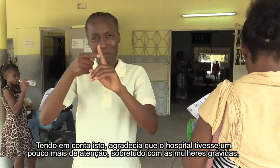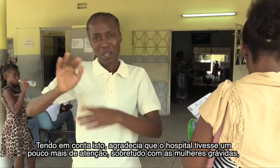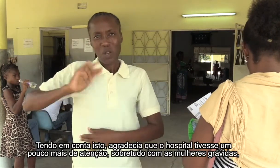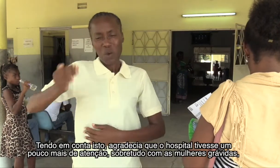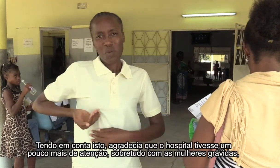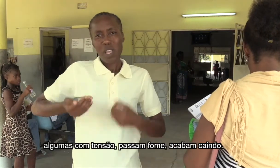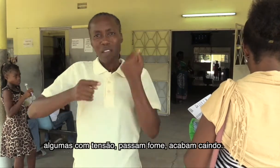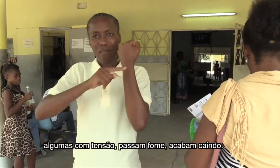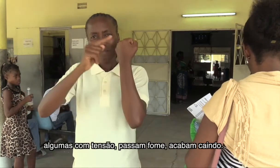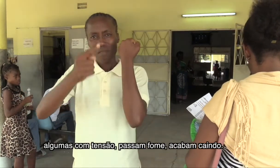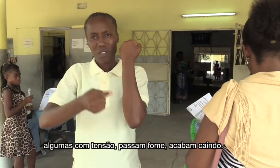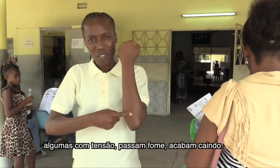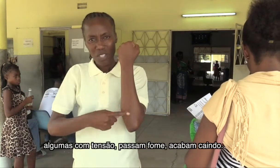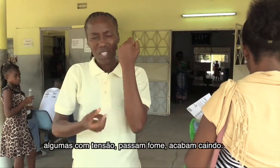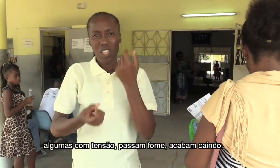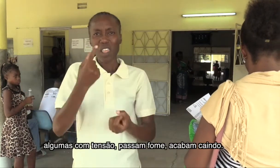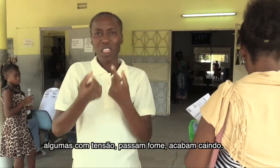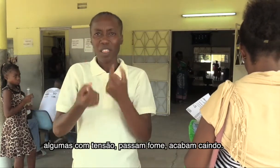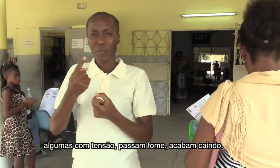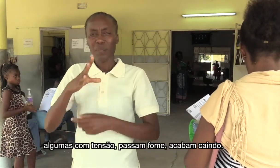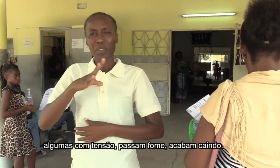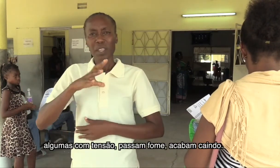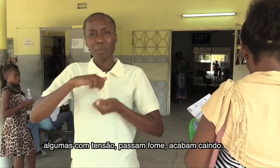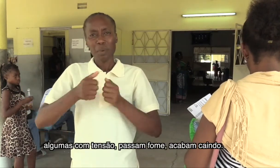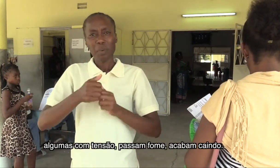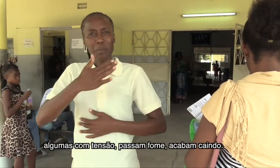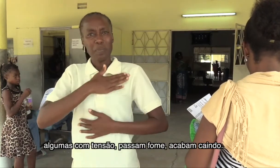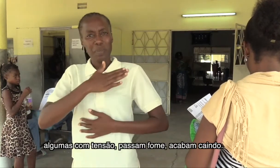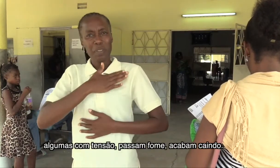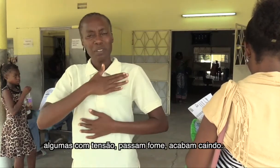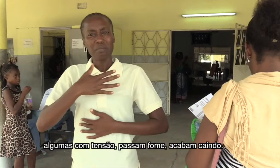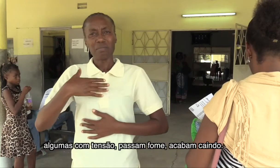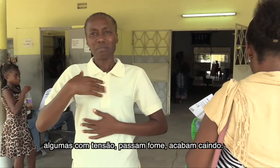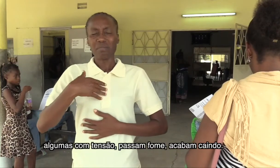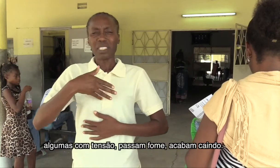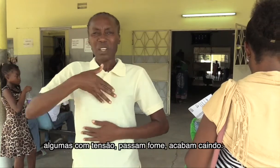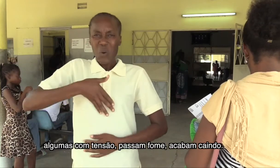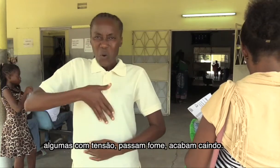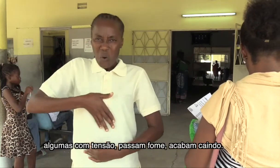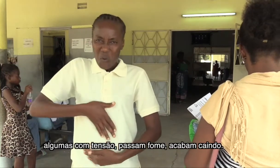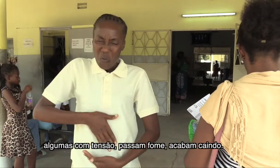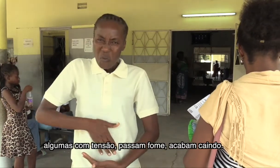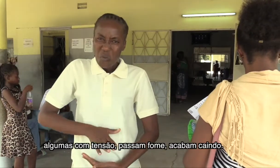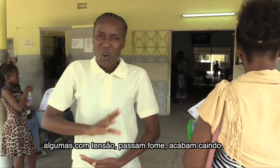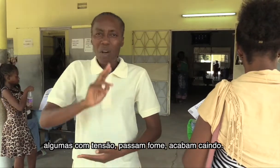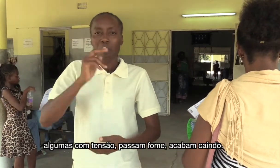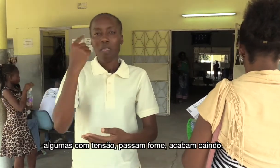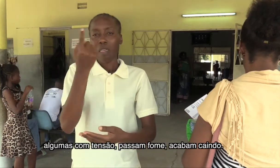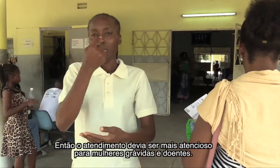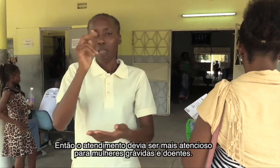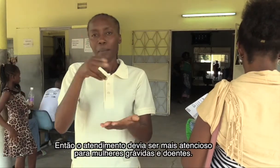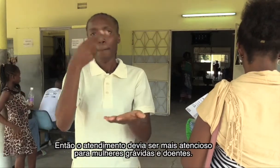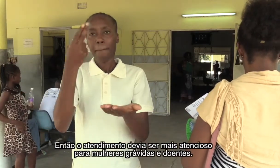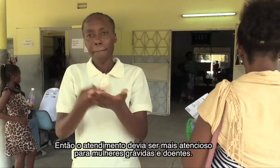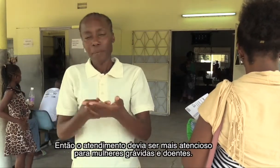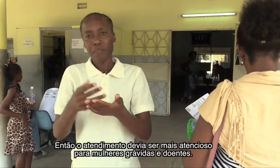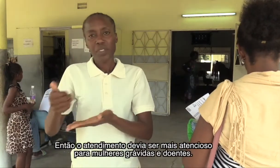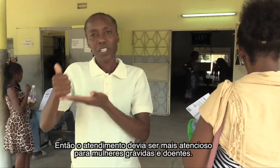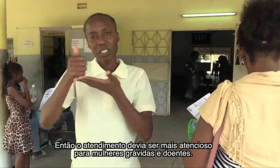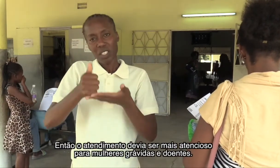mulheres grávidas. Algumas com tensão, acabam morrendo de fome, acabam caindo. Então o